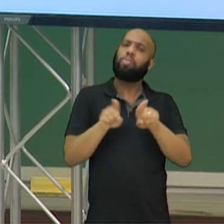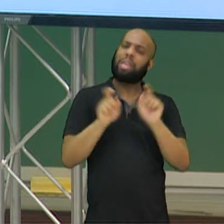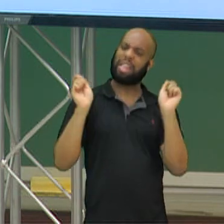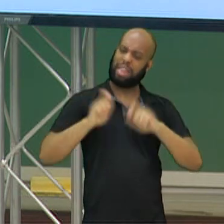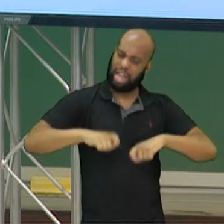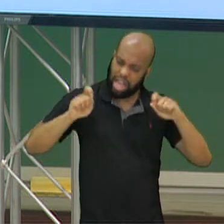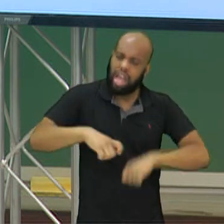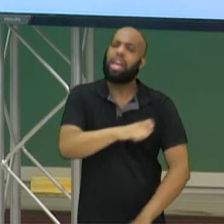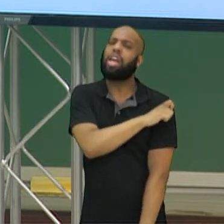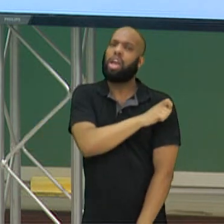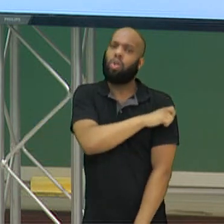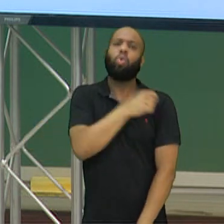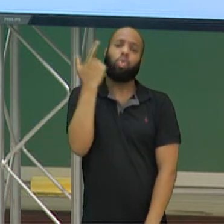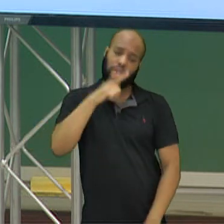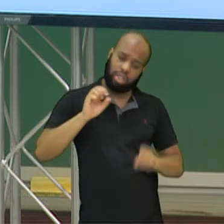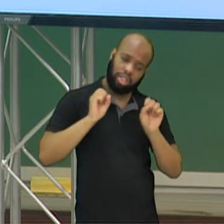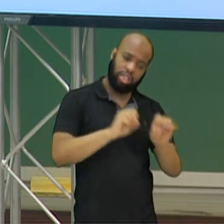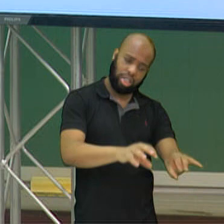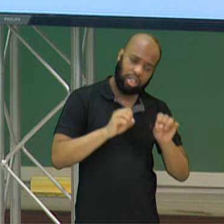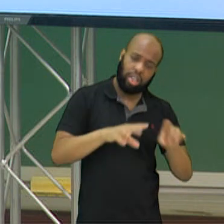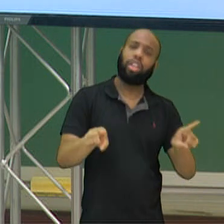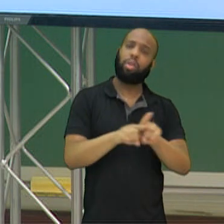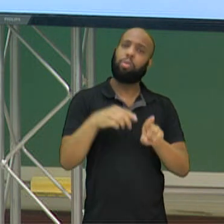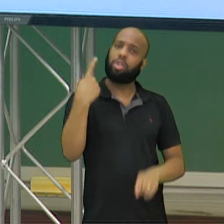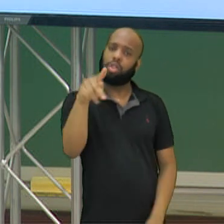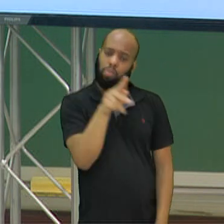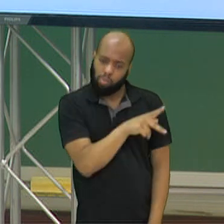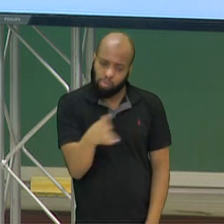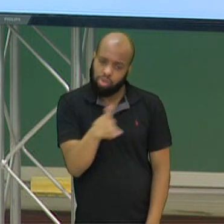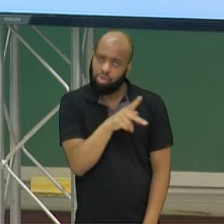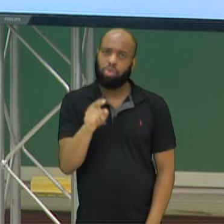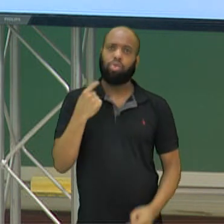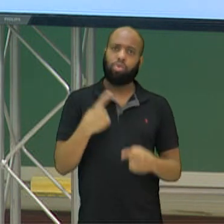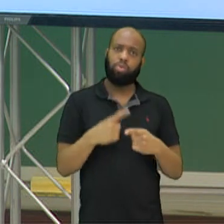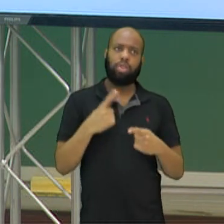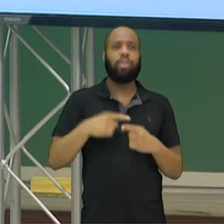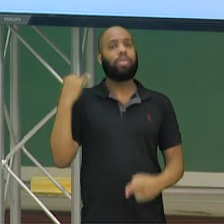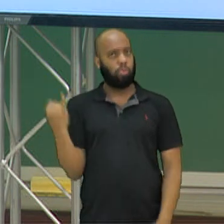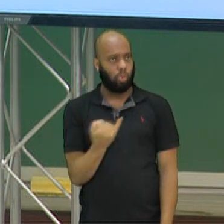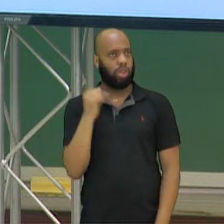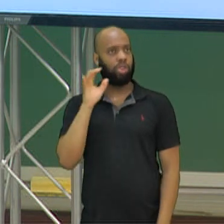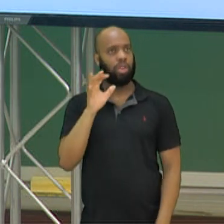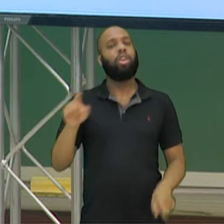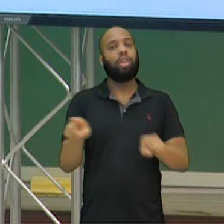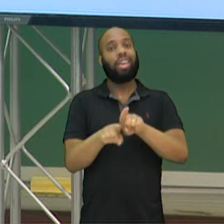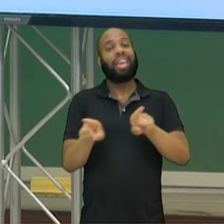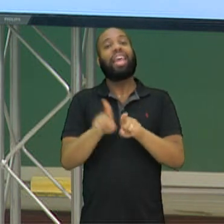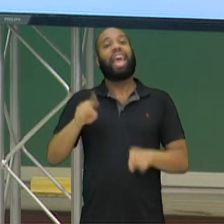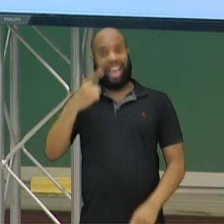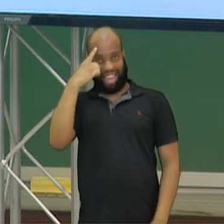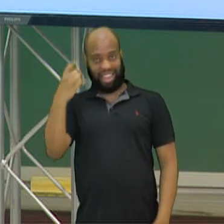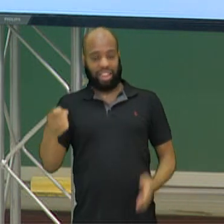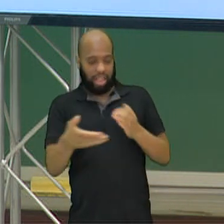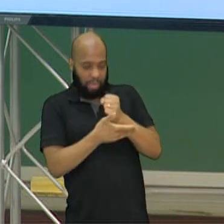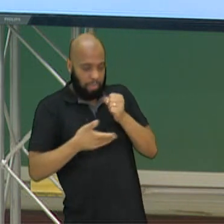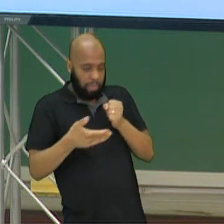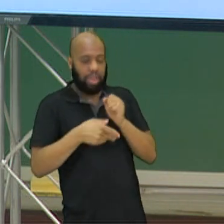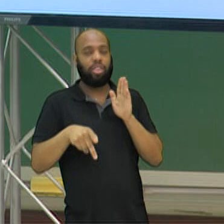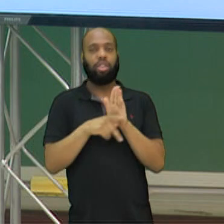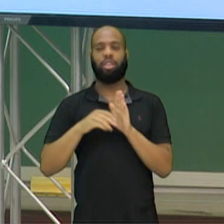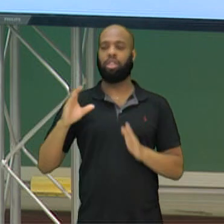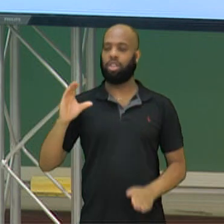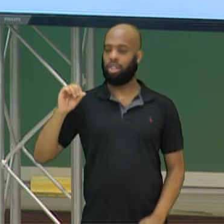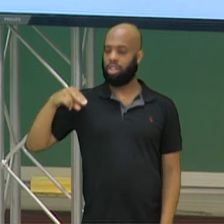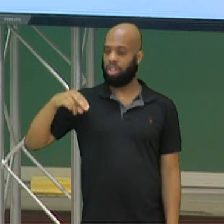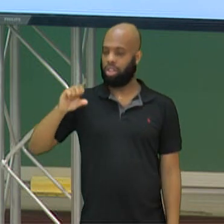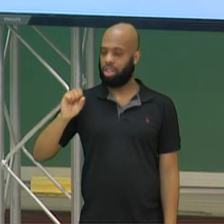capazes de ensinar o seu professor. O construtivismo parte muito dessa ideia do conhecimento construído